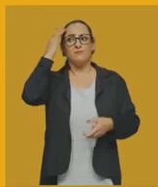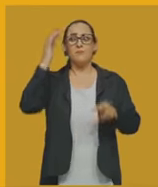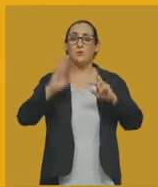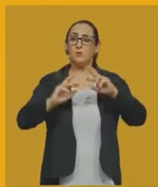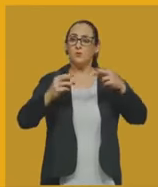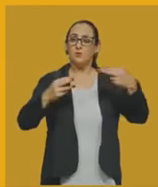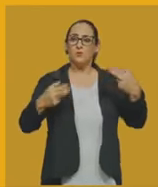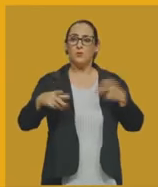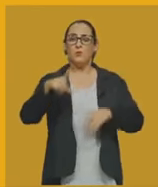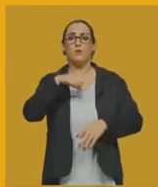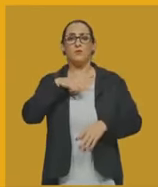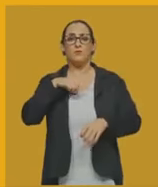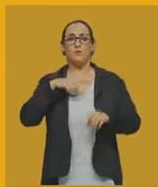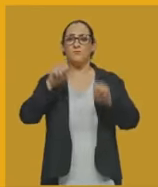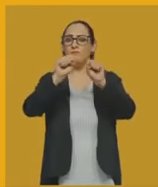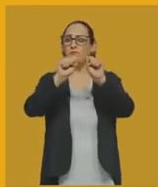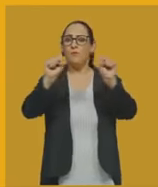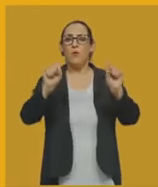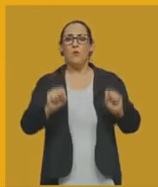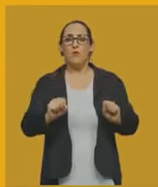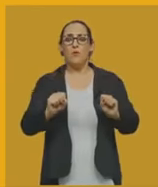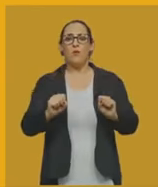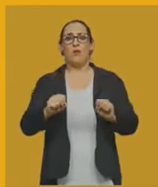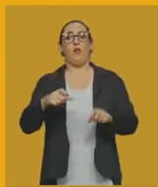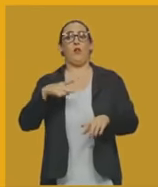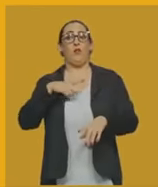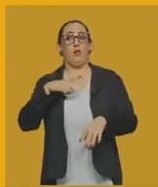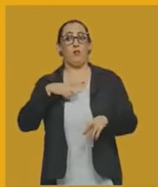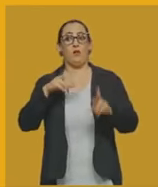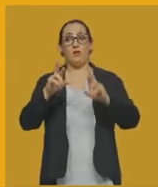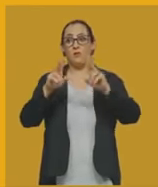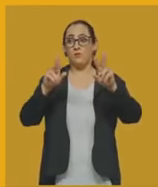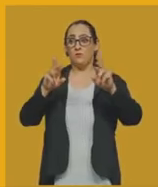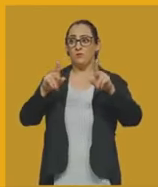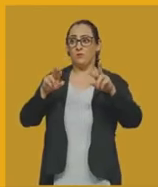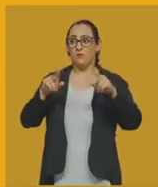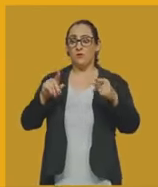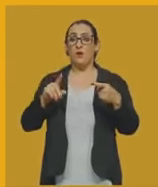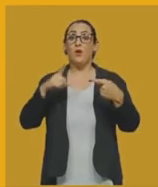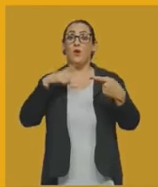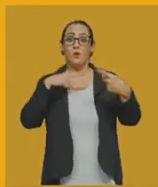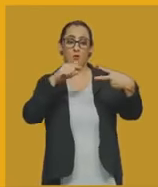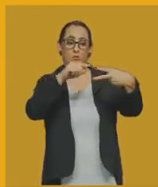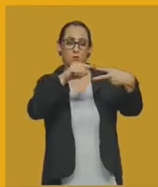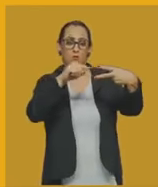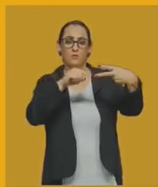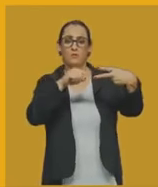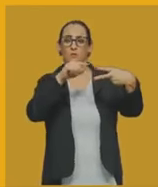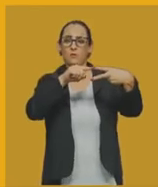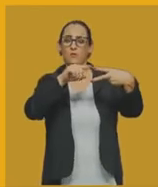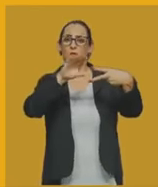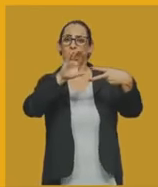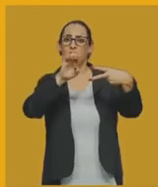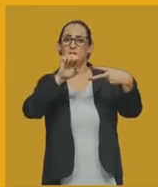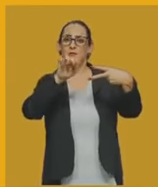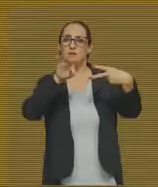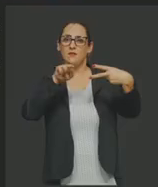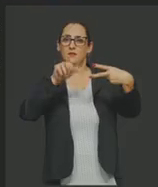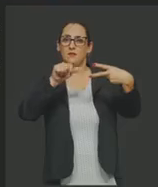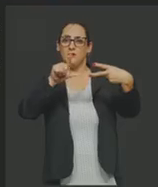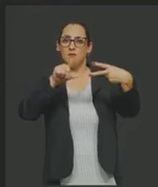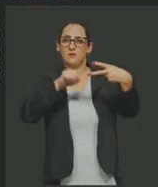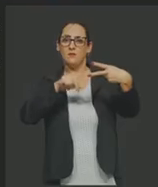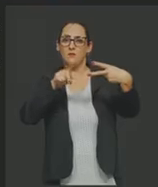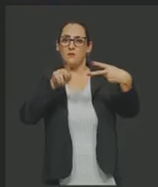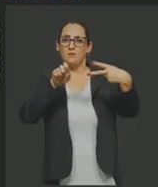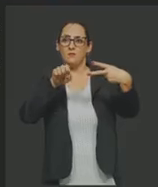sistema nervoso, vamos entender a diferença entre o sistema nervoso central e o periférico.